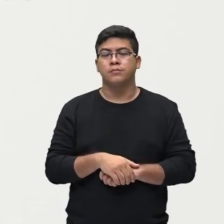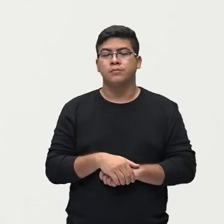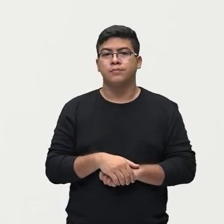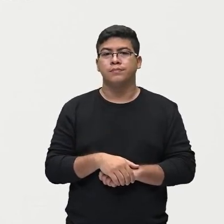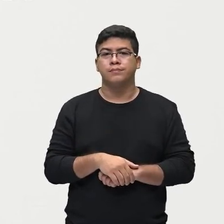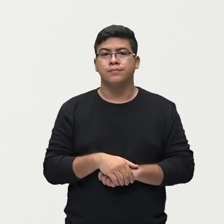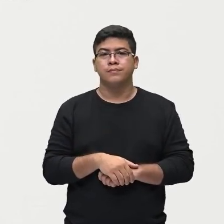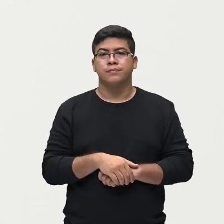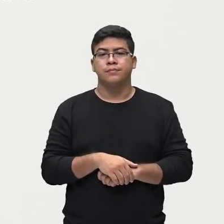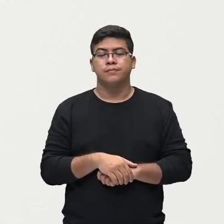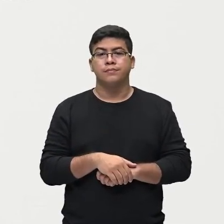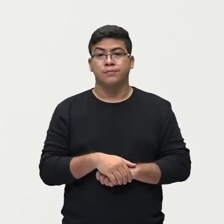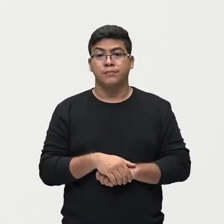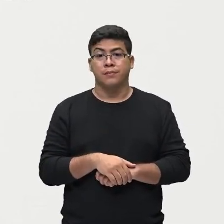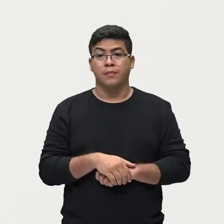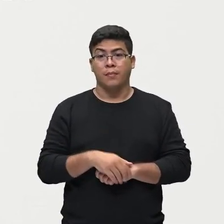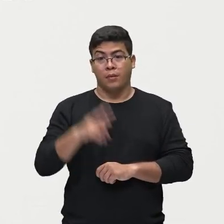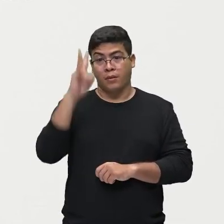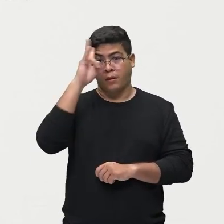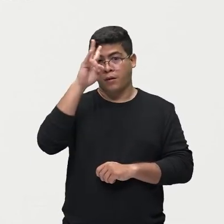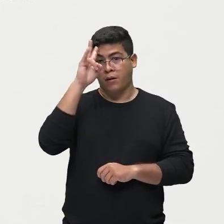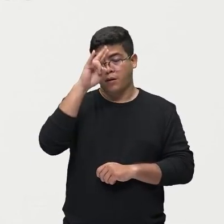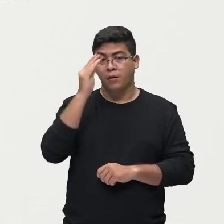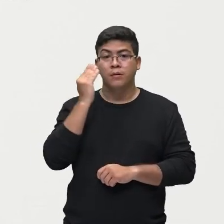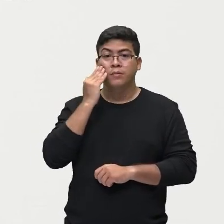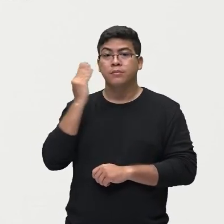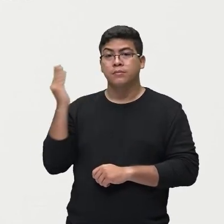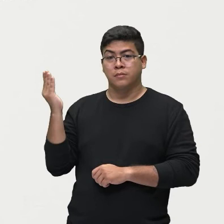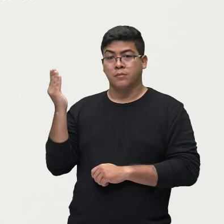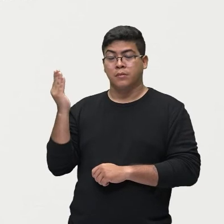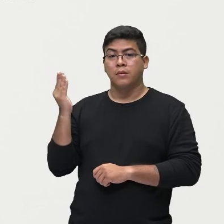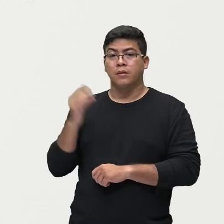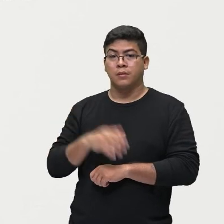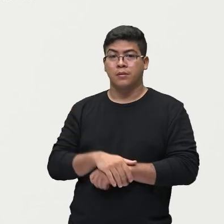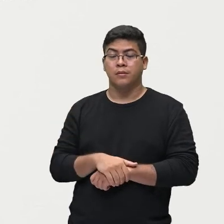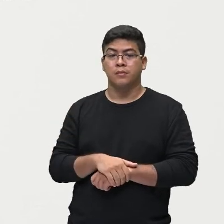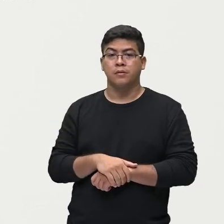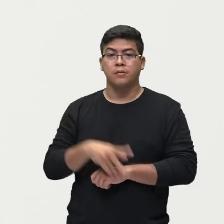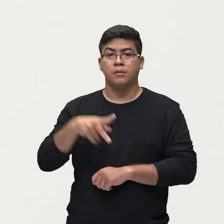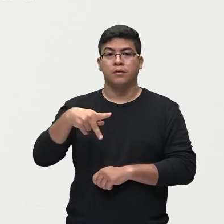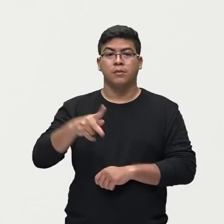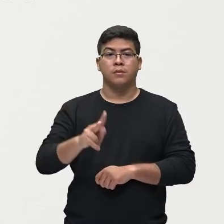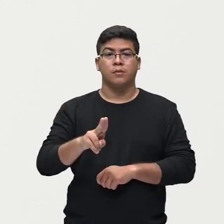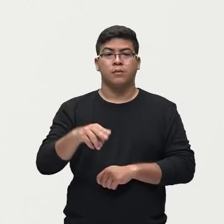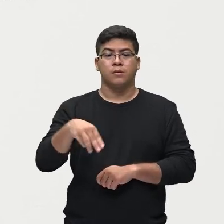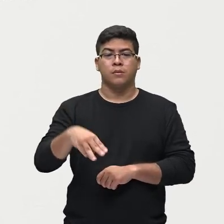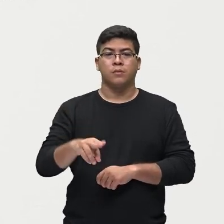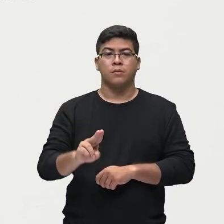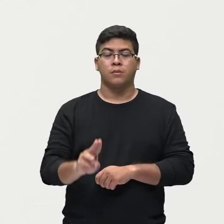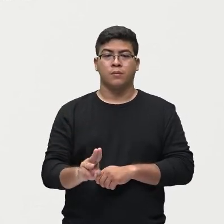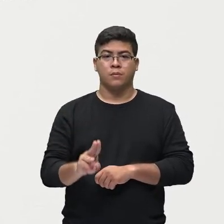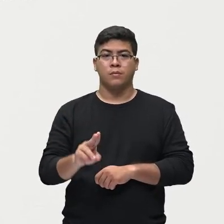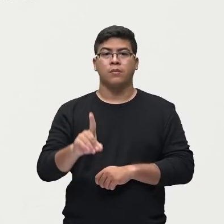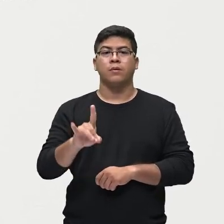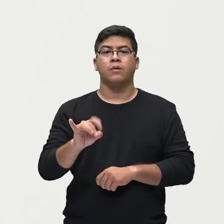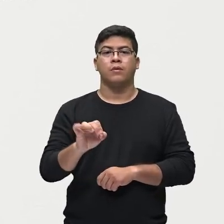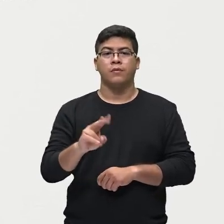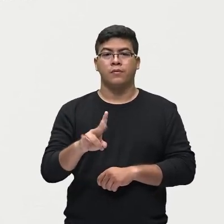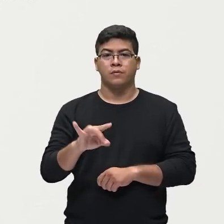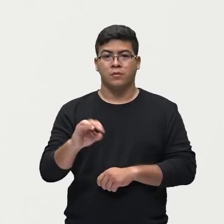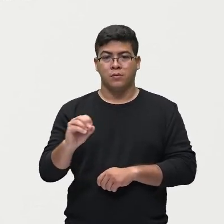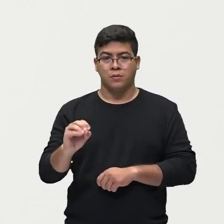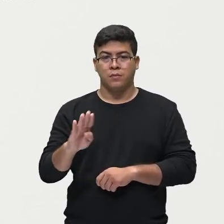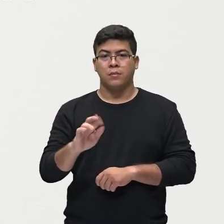Quero lembrar o Kumu Ovidio Barreto Tucano, que na medicina dos povos indígenas do Alto Rio Negro, no extremo norte do Amazonas,